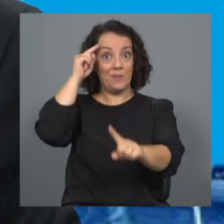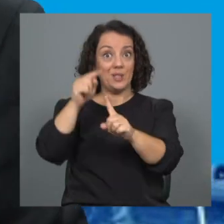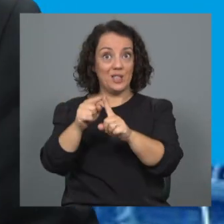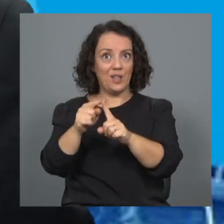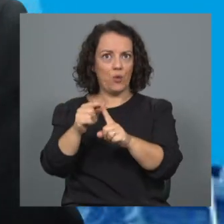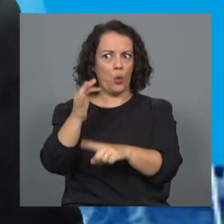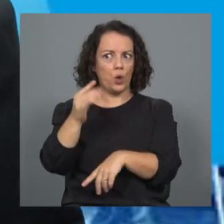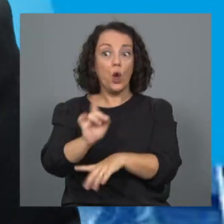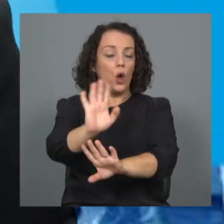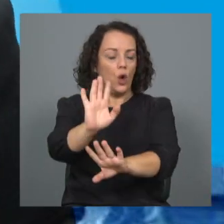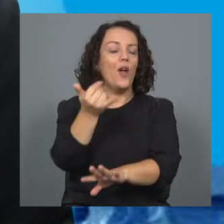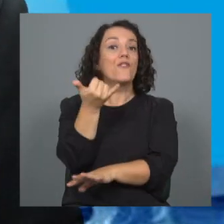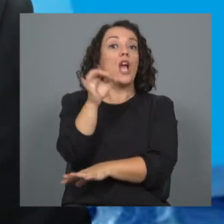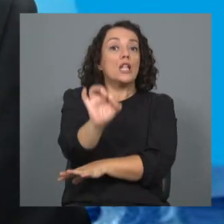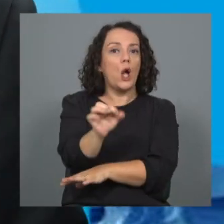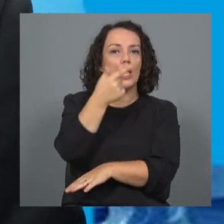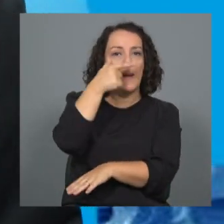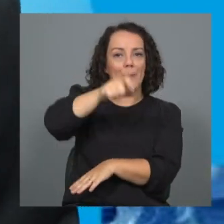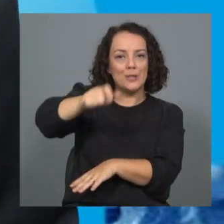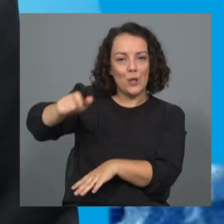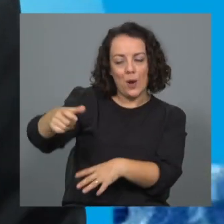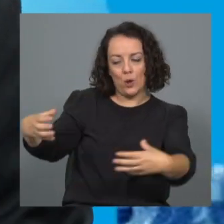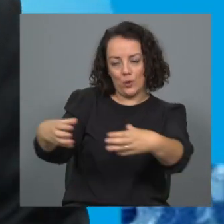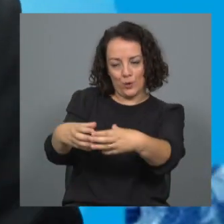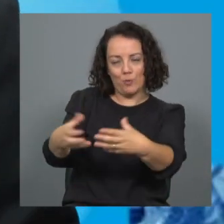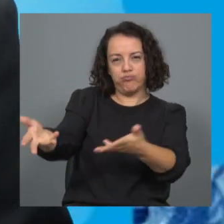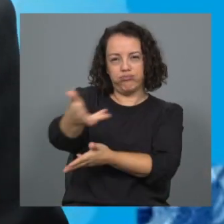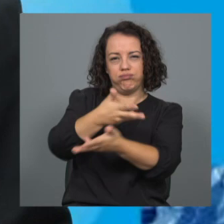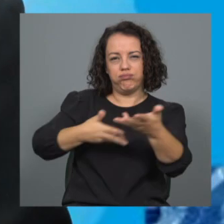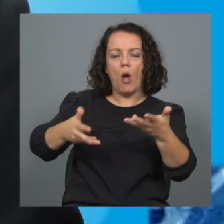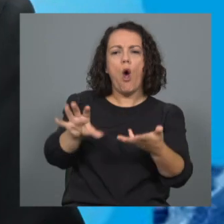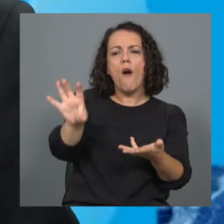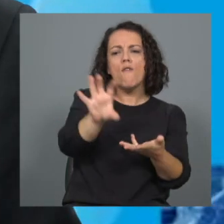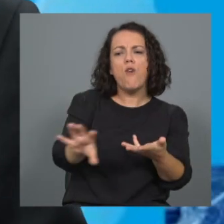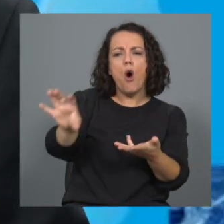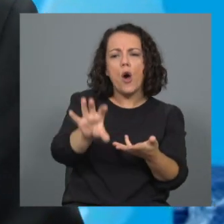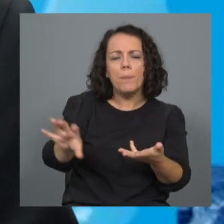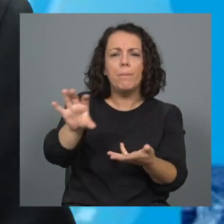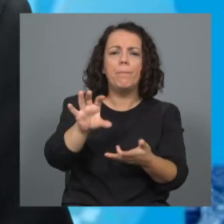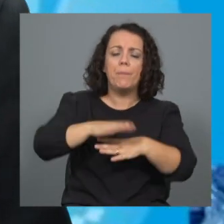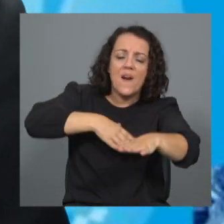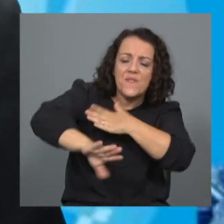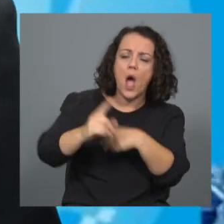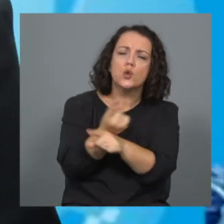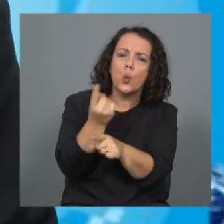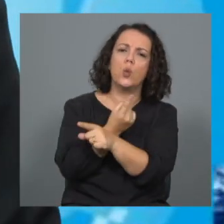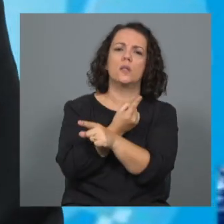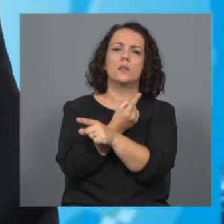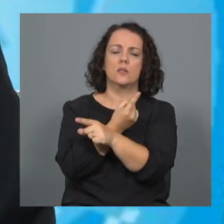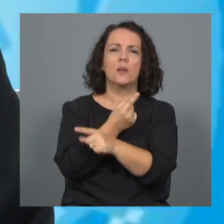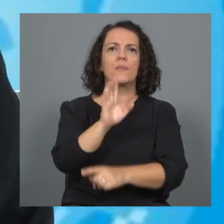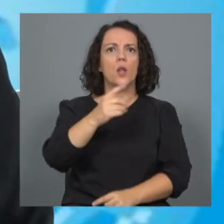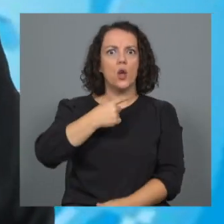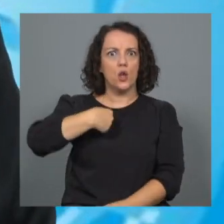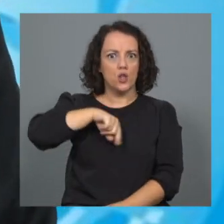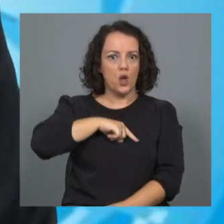buscar 28 pessoas, ou 28 maneiras diferentes de fazer coisas. Nós não estamos aqui tão